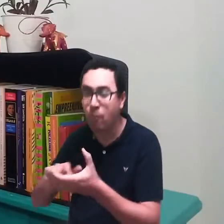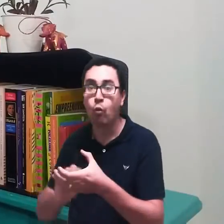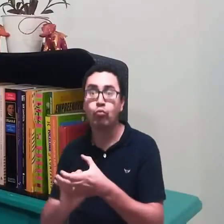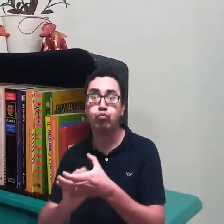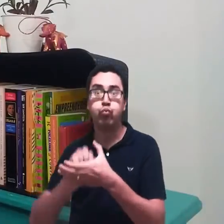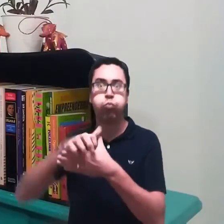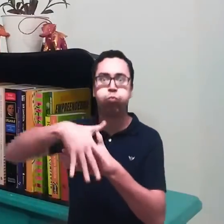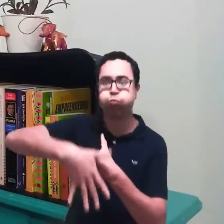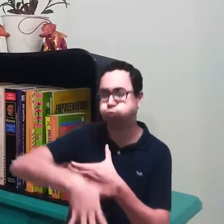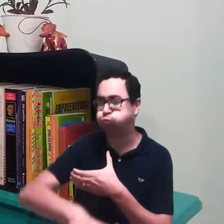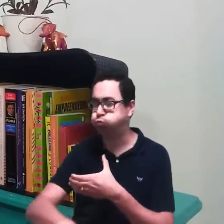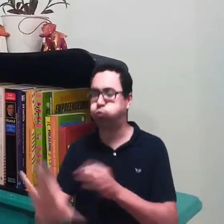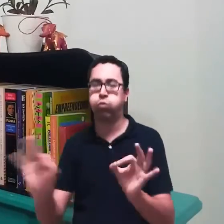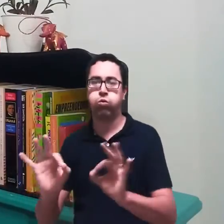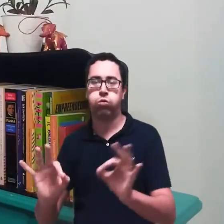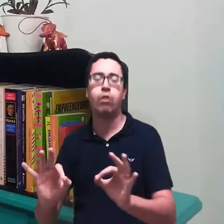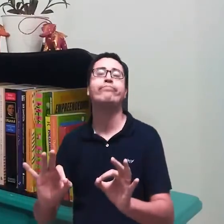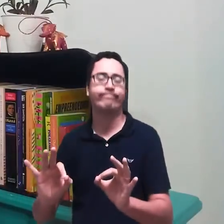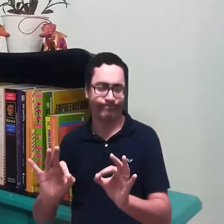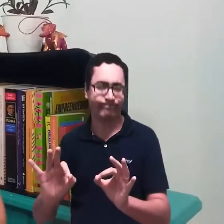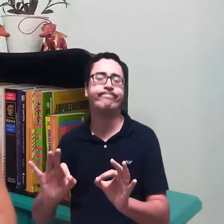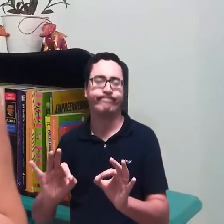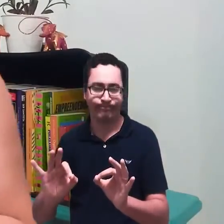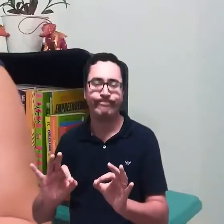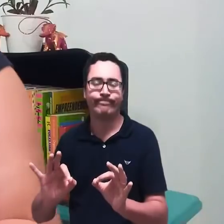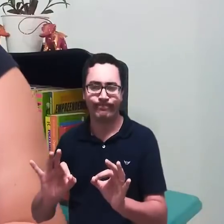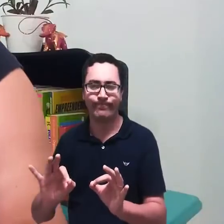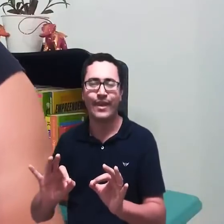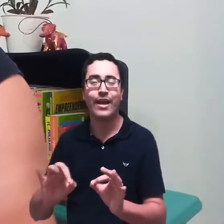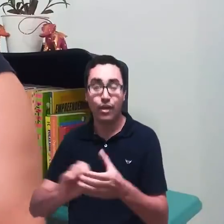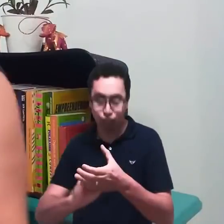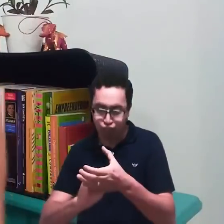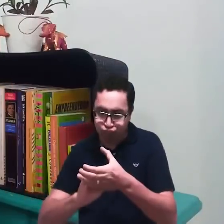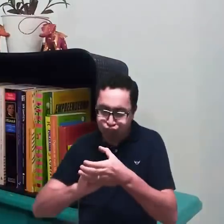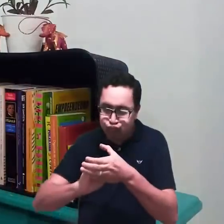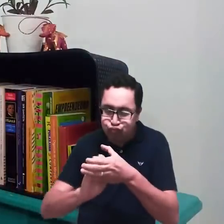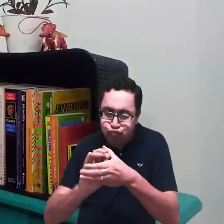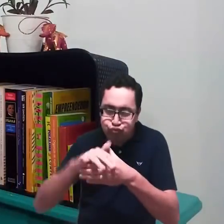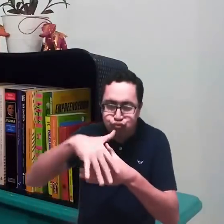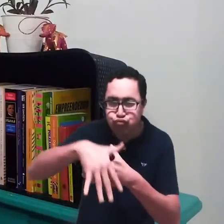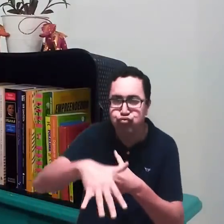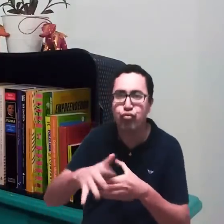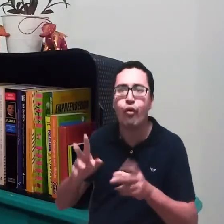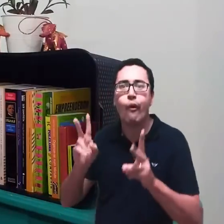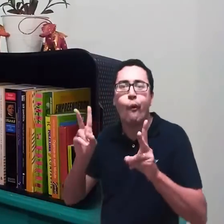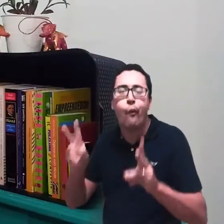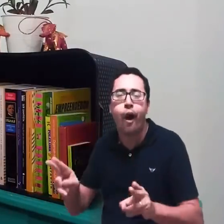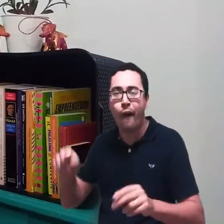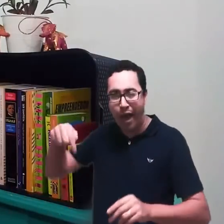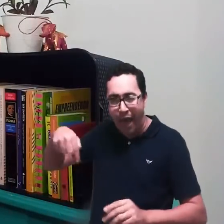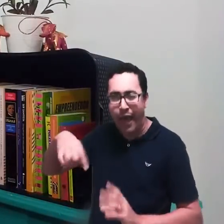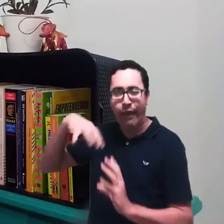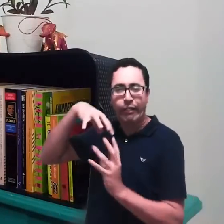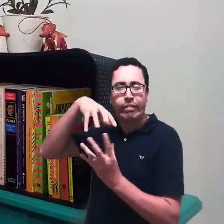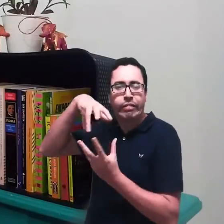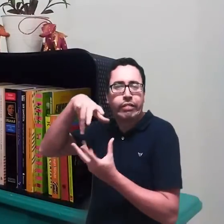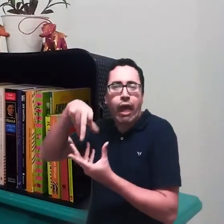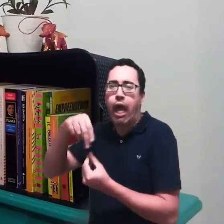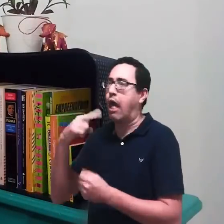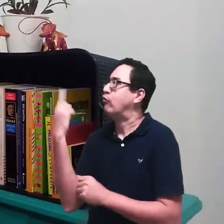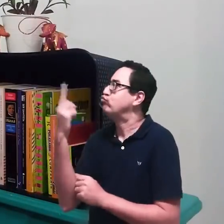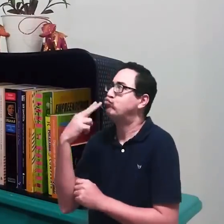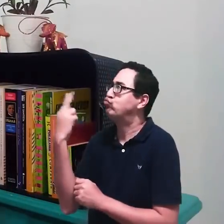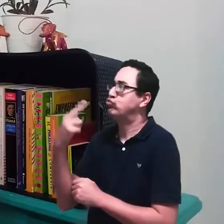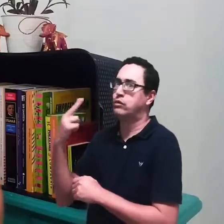erupções vulcânicas são como as labaredas das lareiras. Aqui na Terra, somos muito pequenos